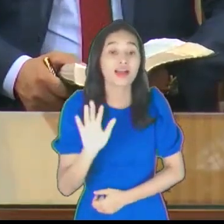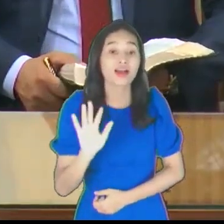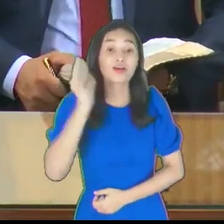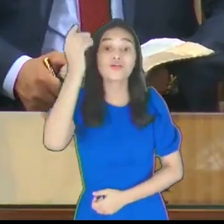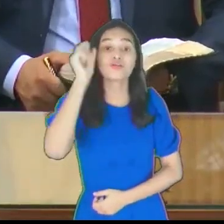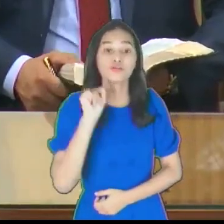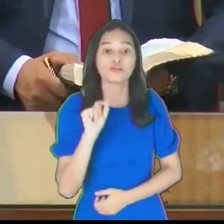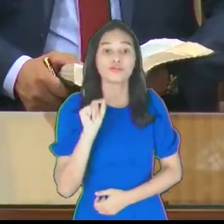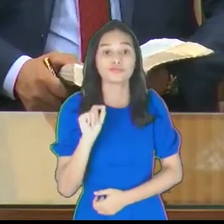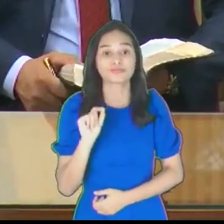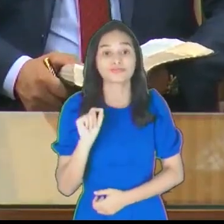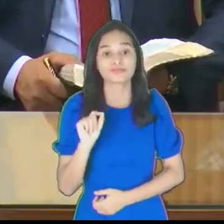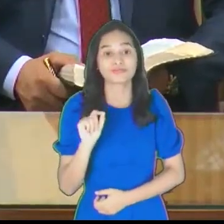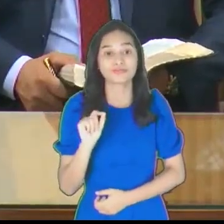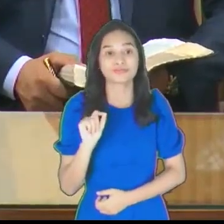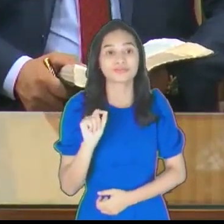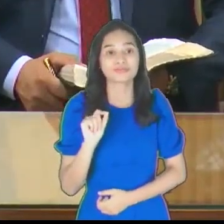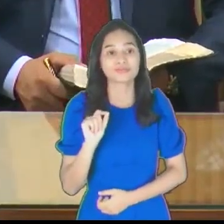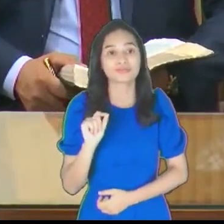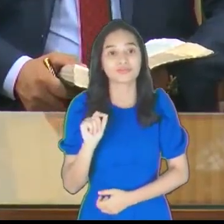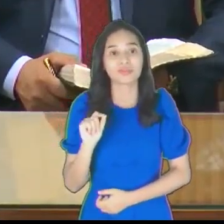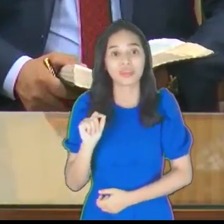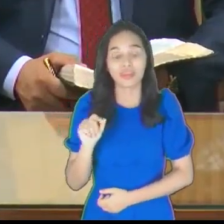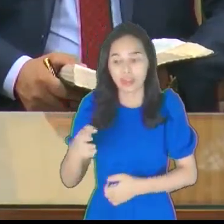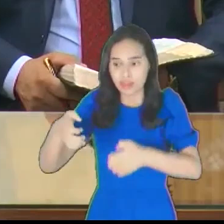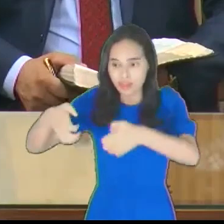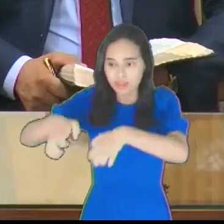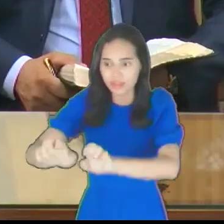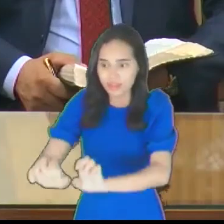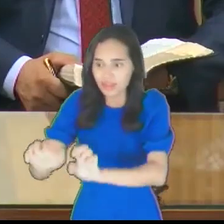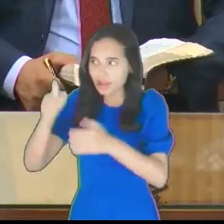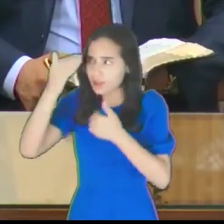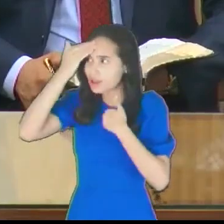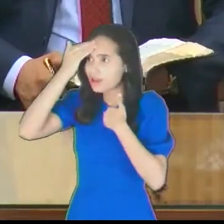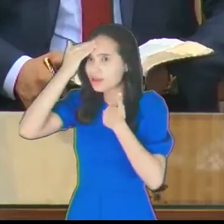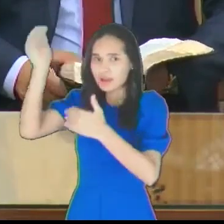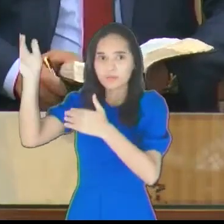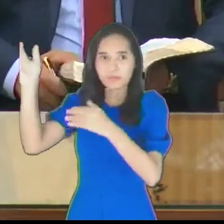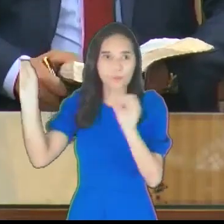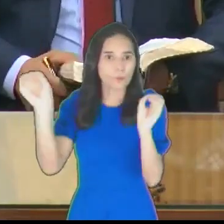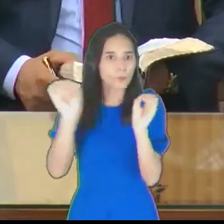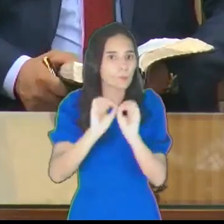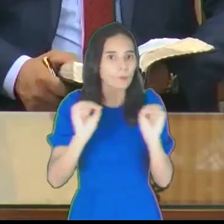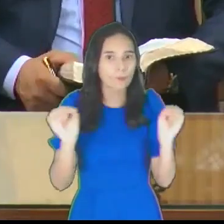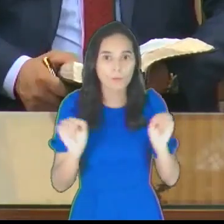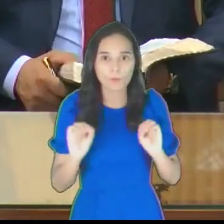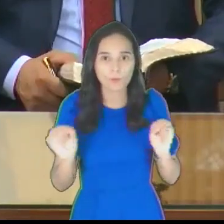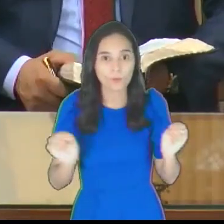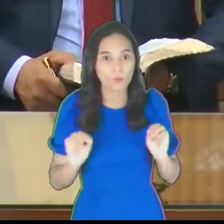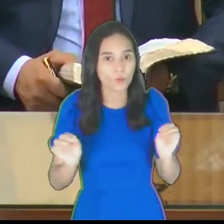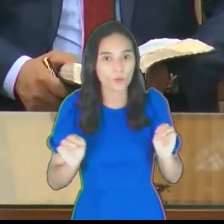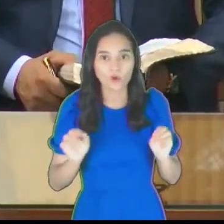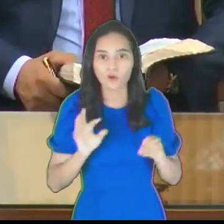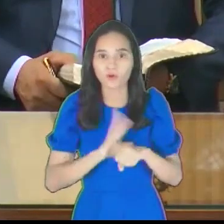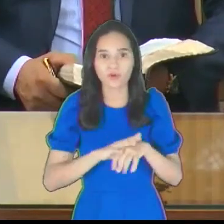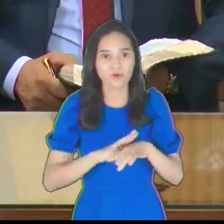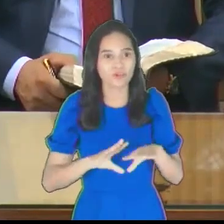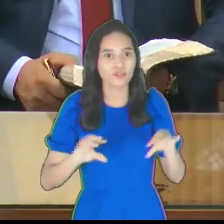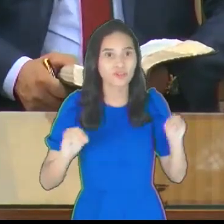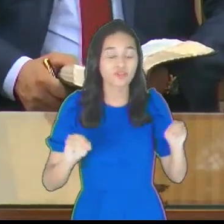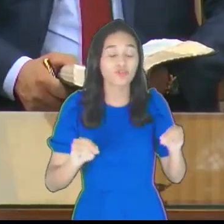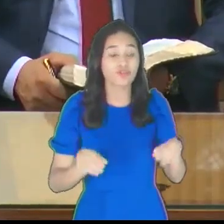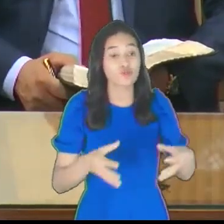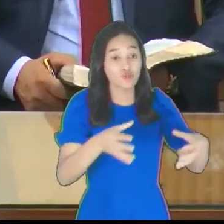aconteceu? Ele não agradeceu a Deus pela cura. Quando aquela comissão veio da